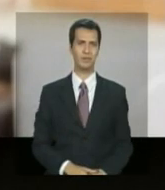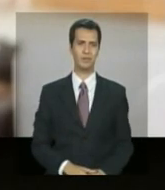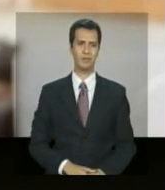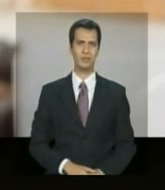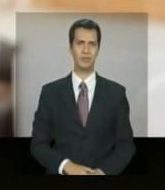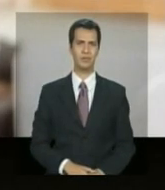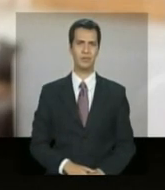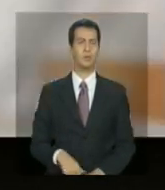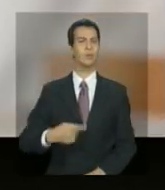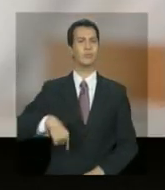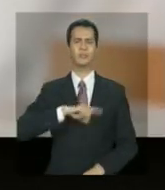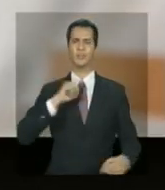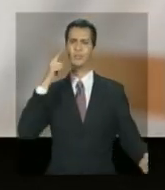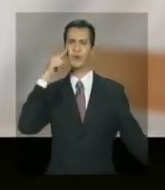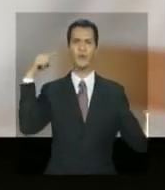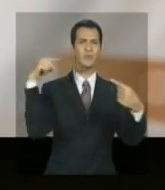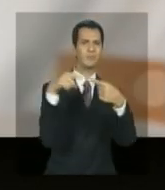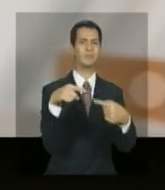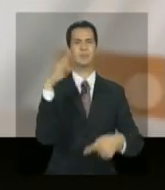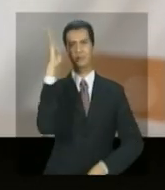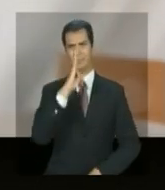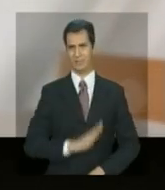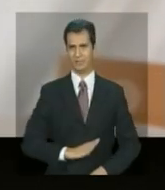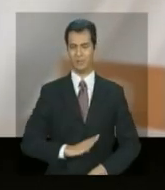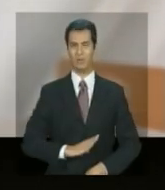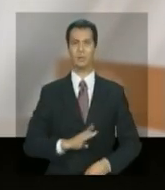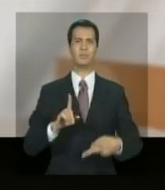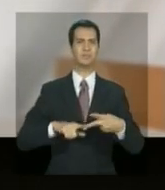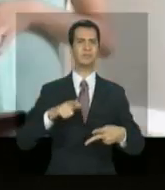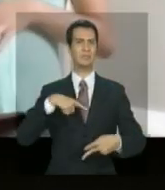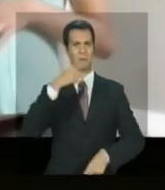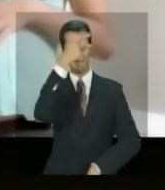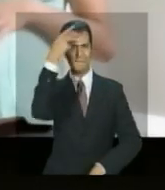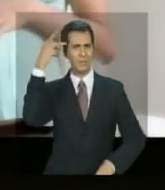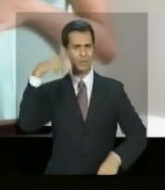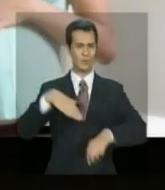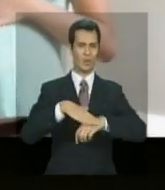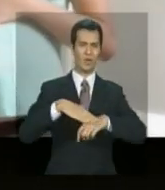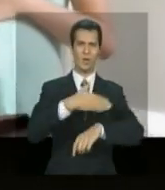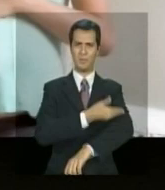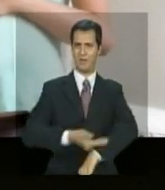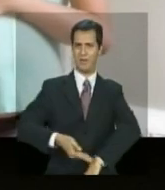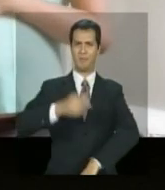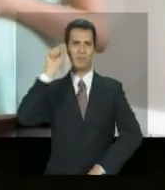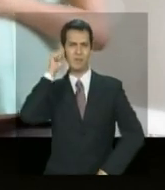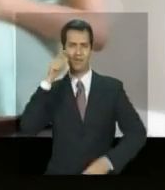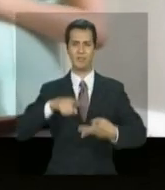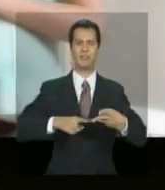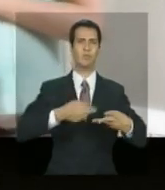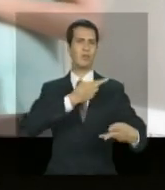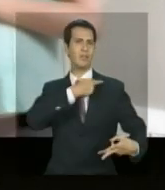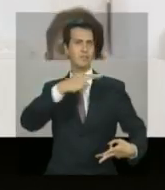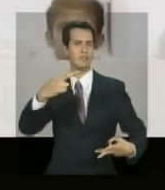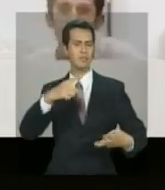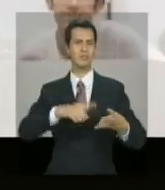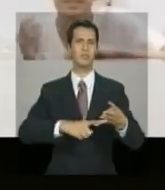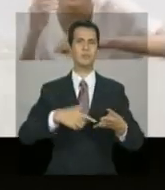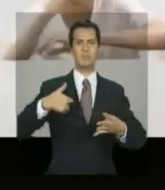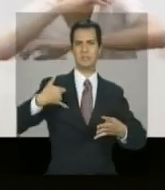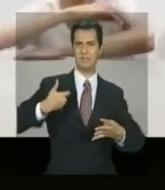Somos a cara do Brasil. Diversas raças, origens, credos,